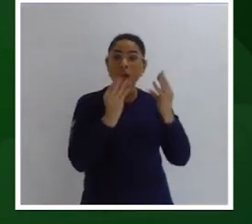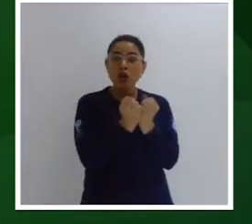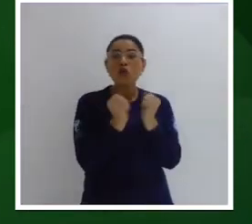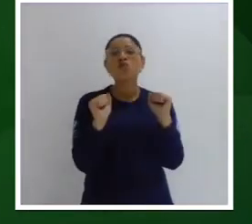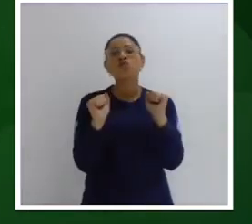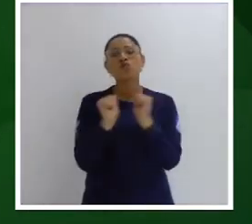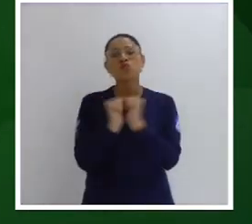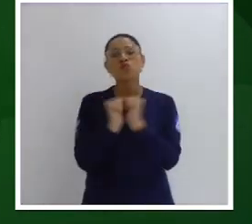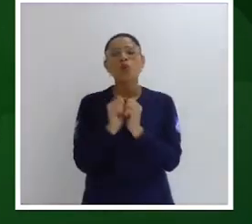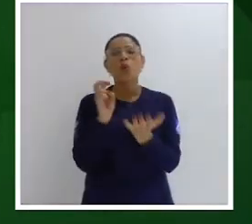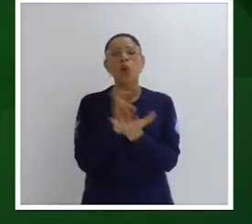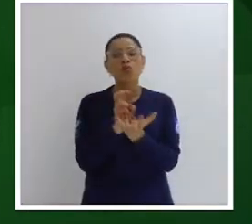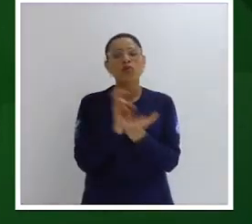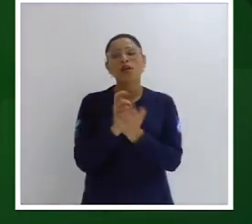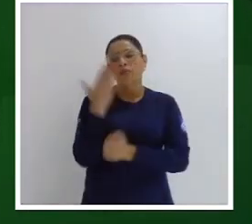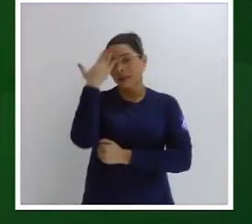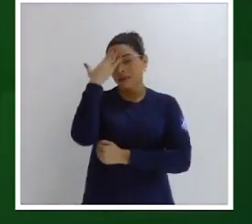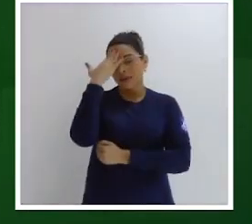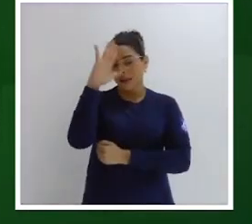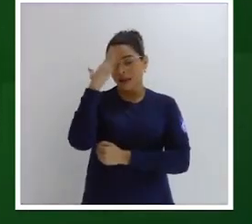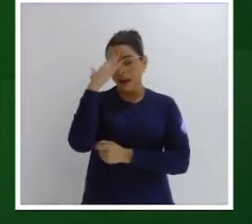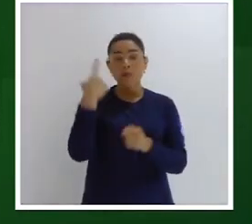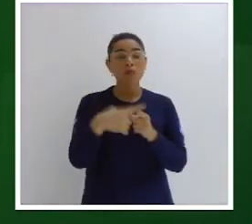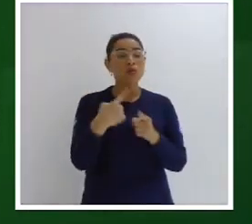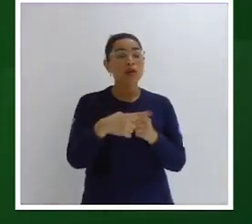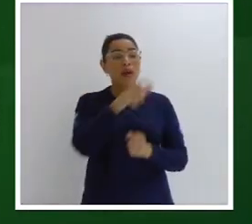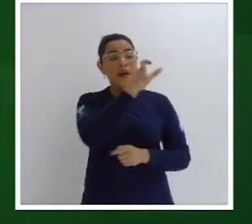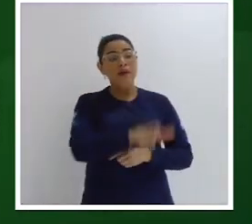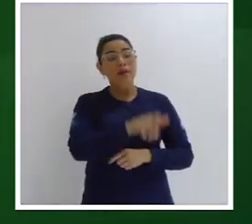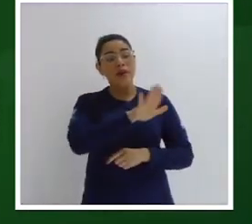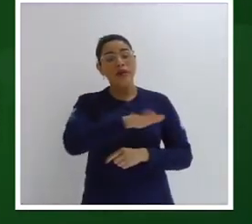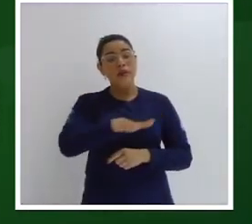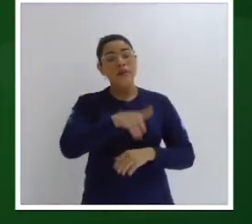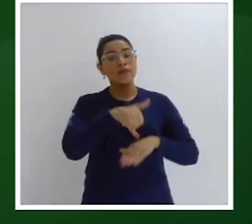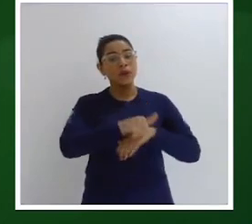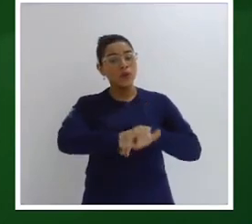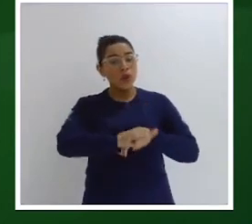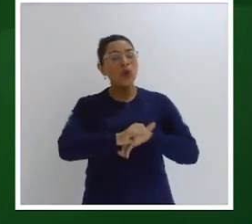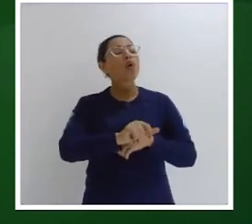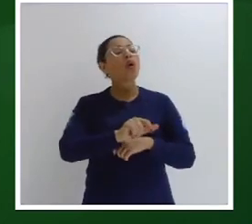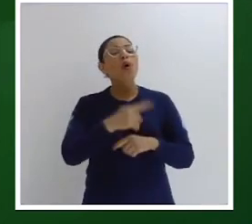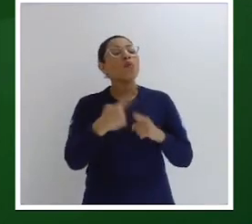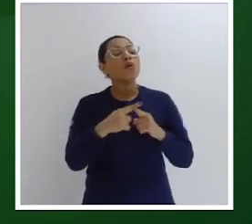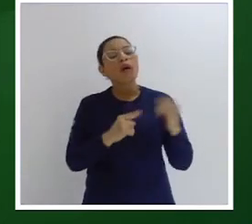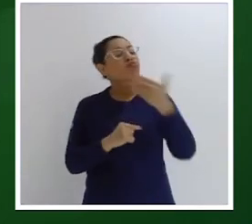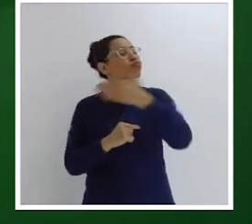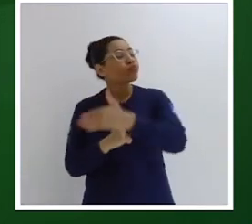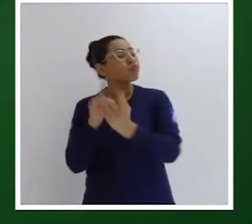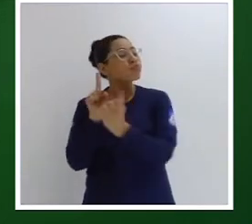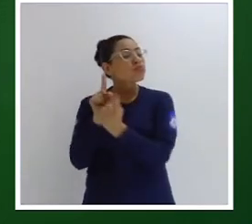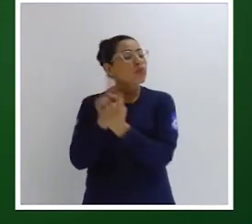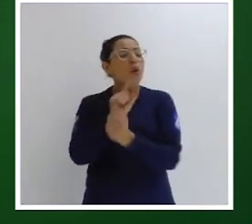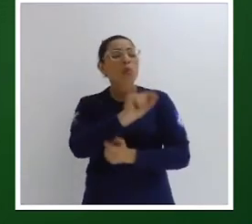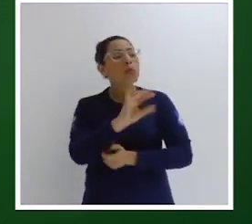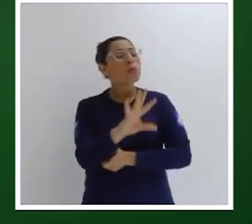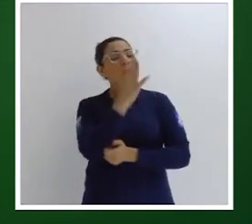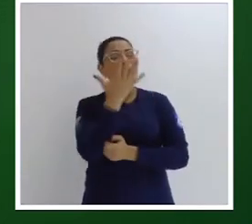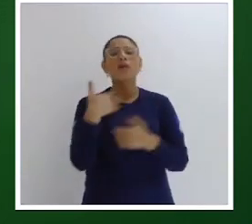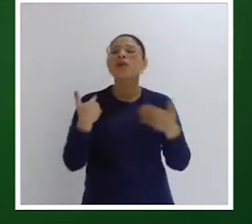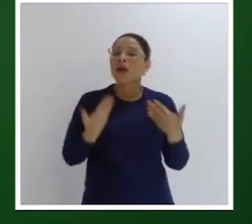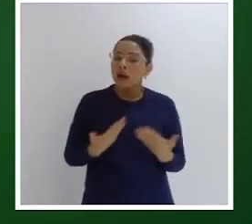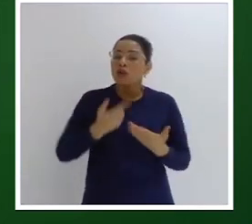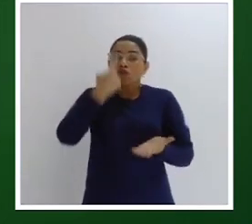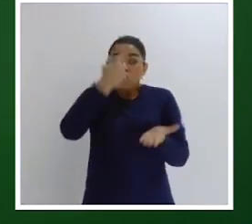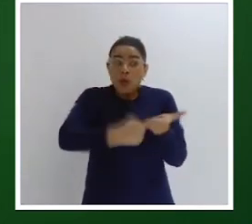Tutelar para entender porque que essa criança não foi o que que aconteceu E aí é fazia uma nova